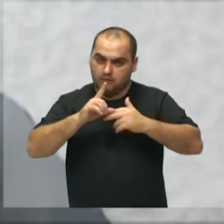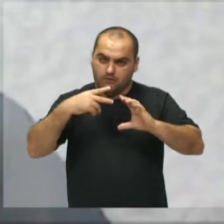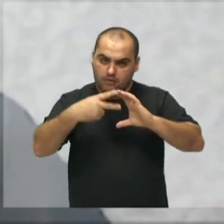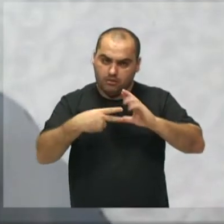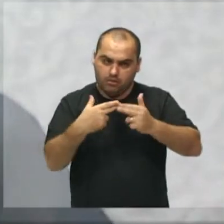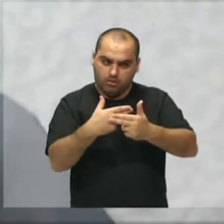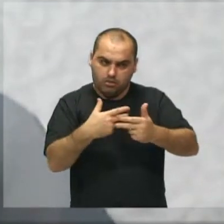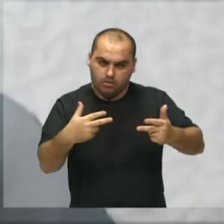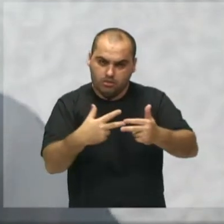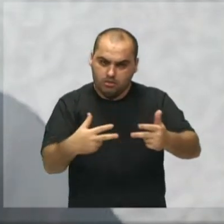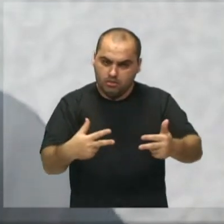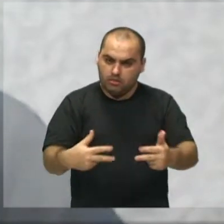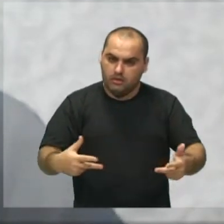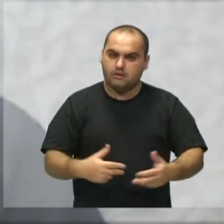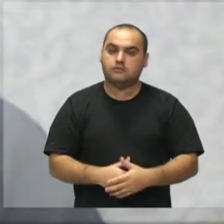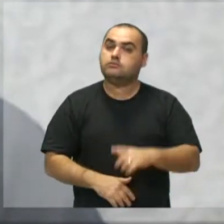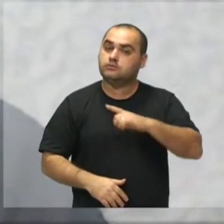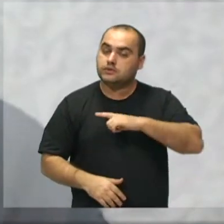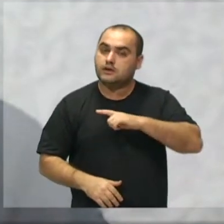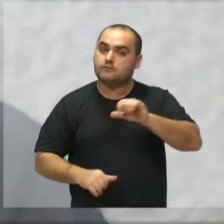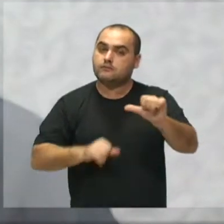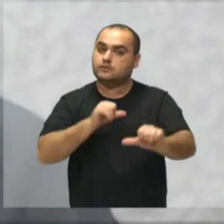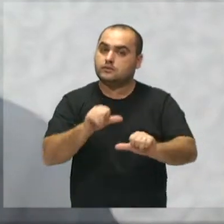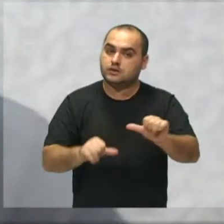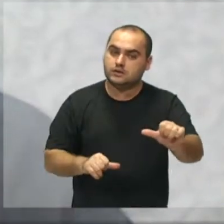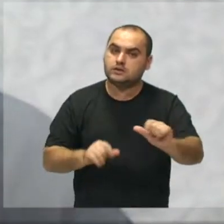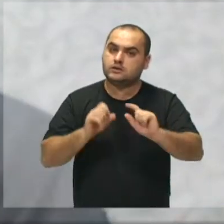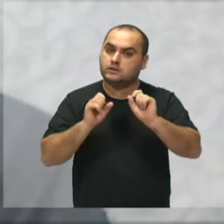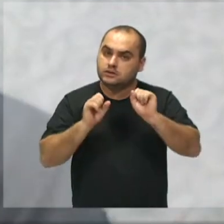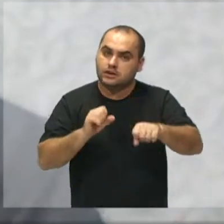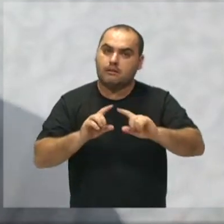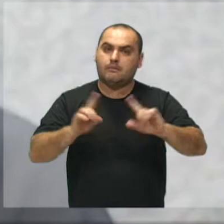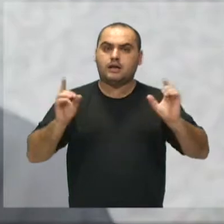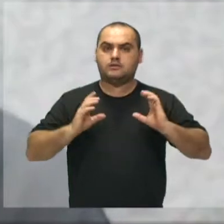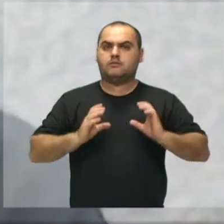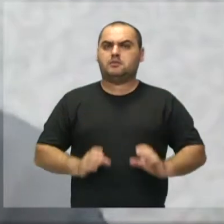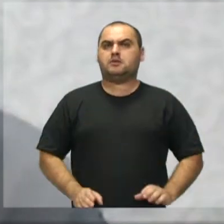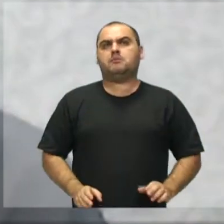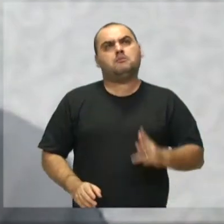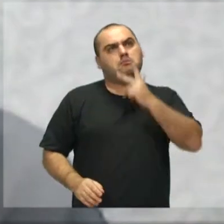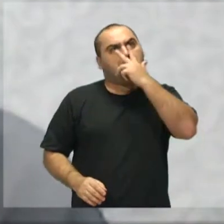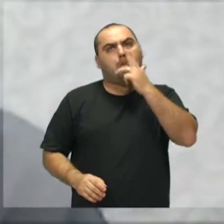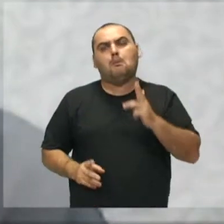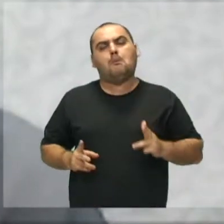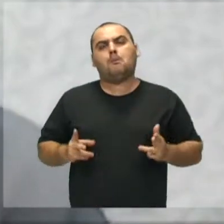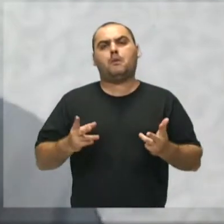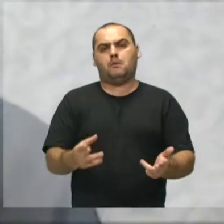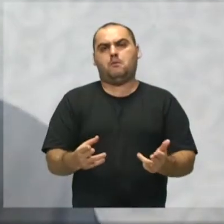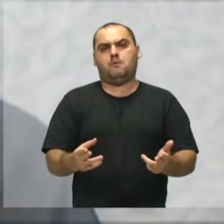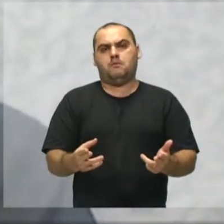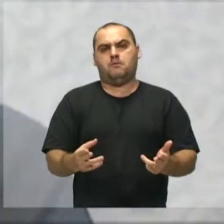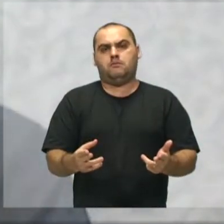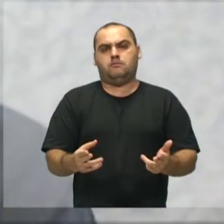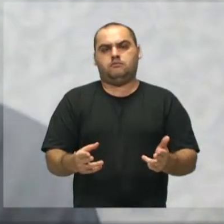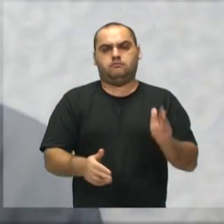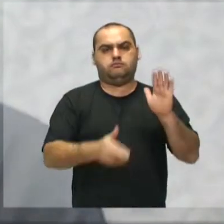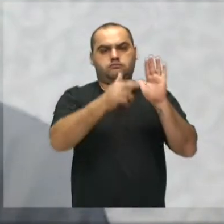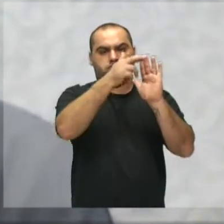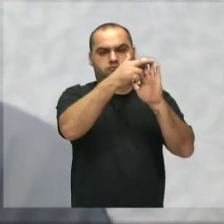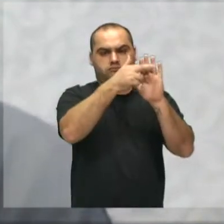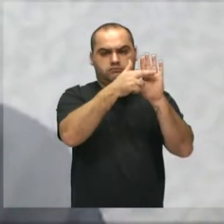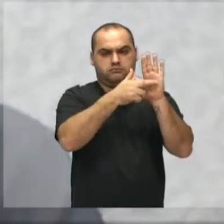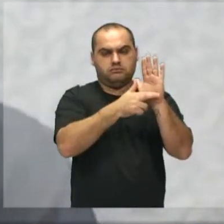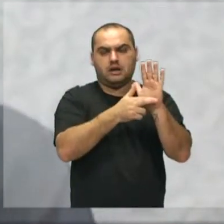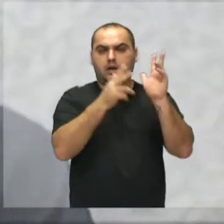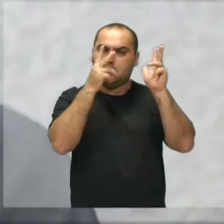vereadores, apesar da mudança de nome, o comportamento continua mais ou menos o mesmo. O regimento interno, mais ou